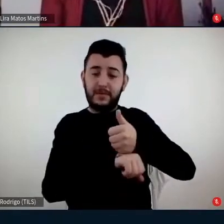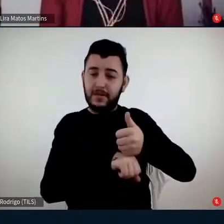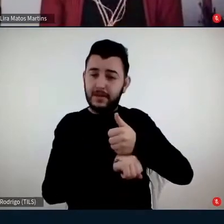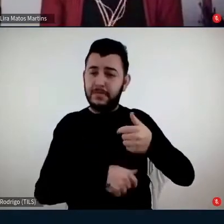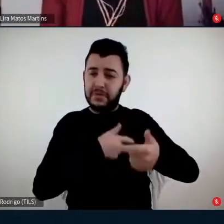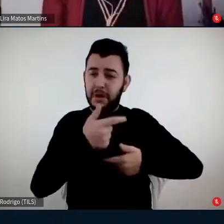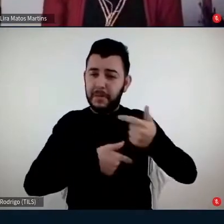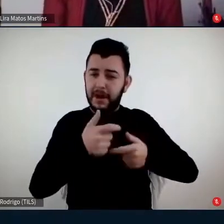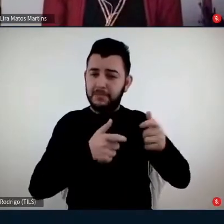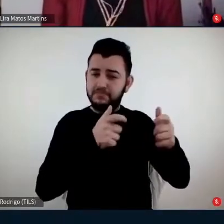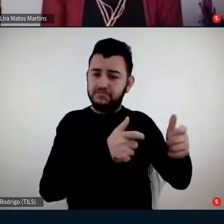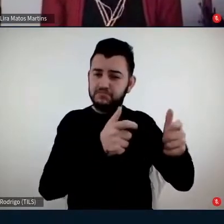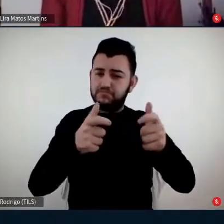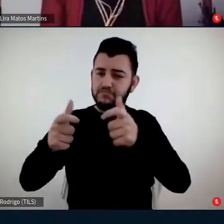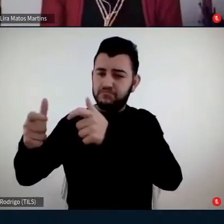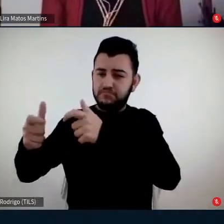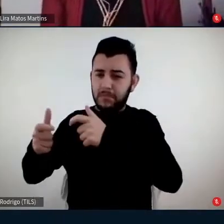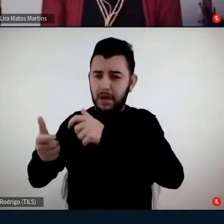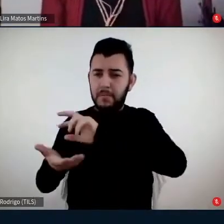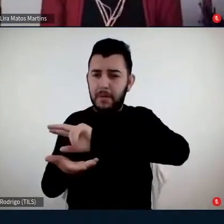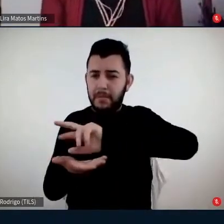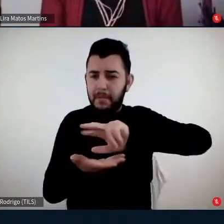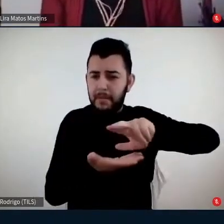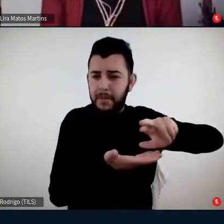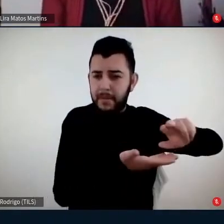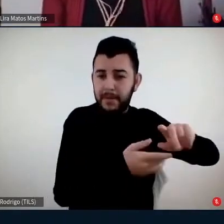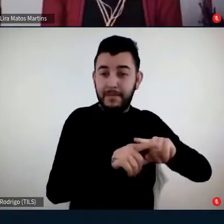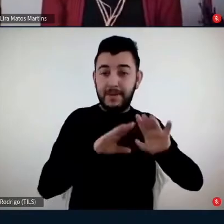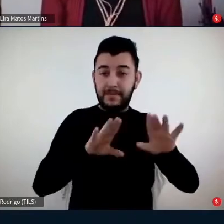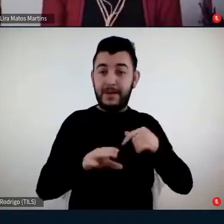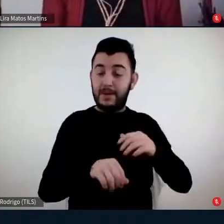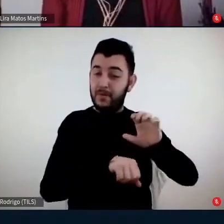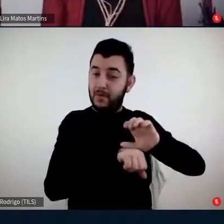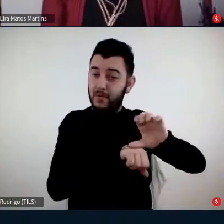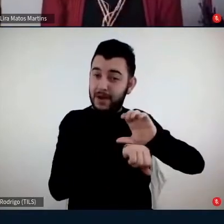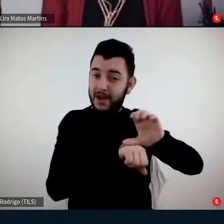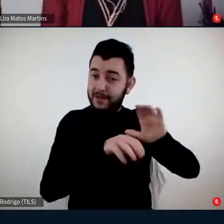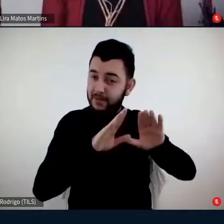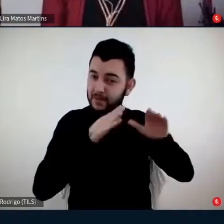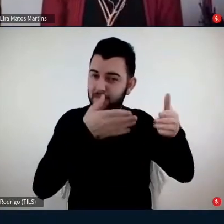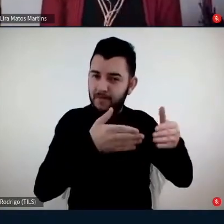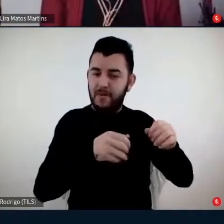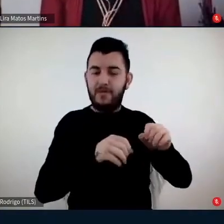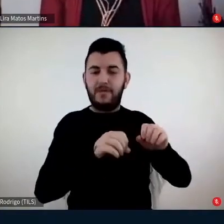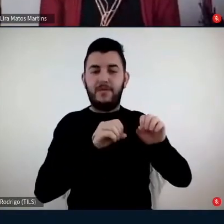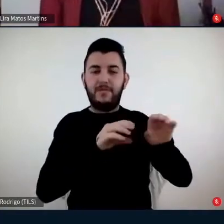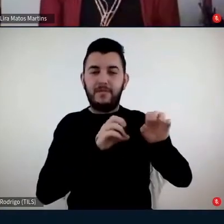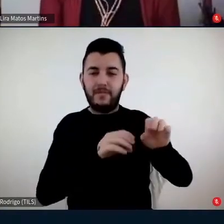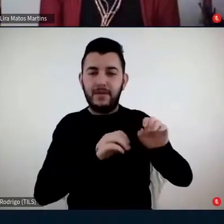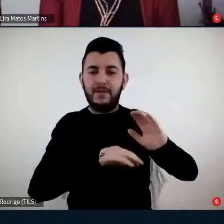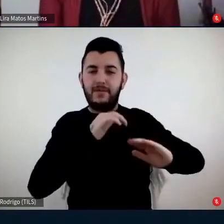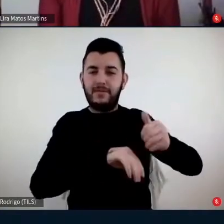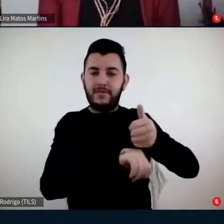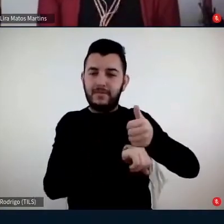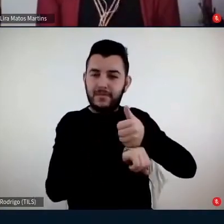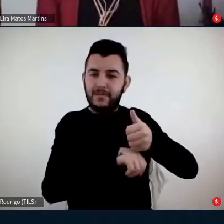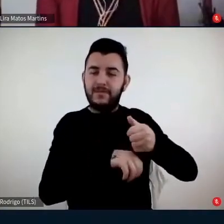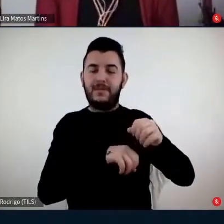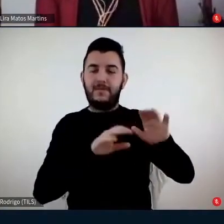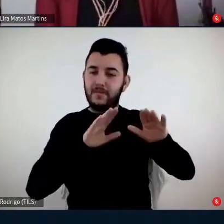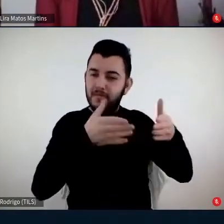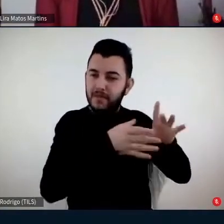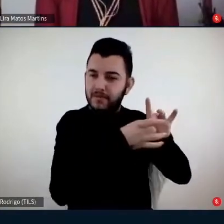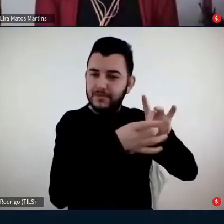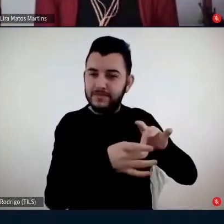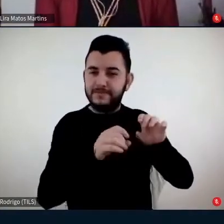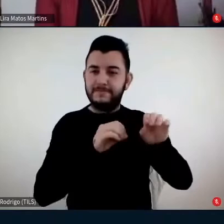incidir exatamente na formação do especialista. Então, assim, eu termino minhas colocações. Você